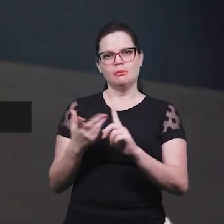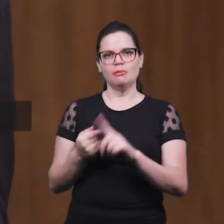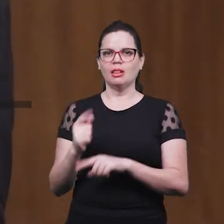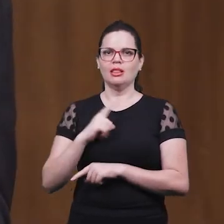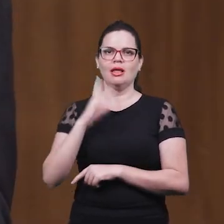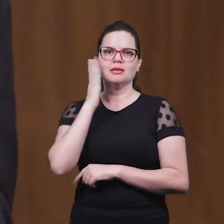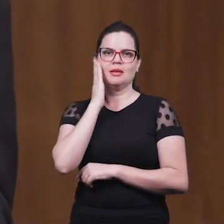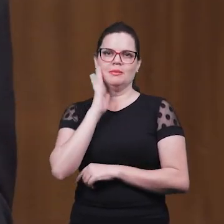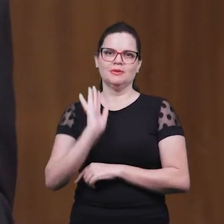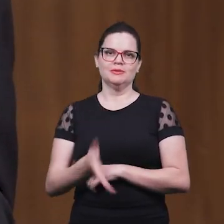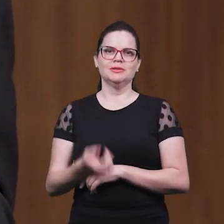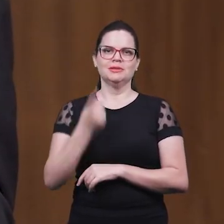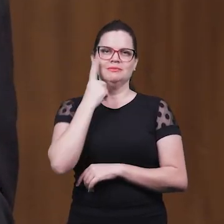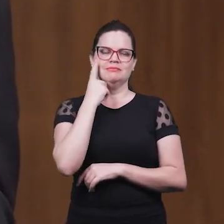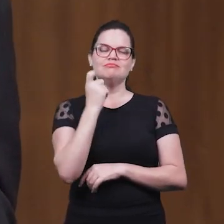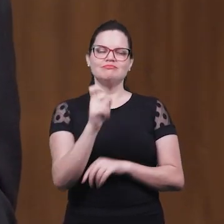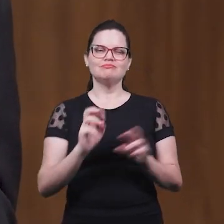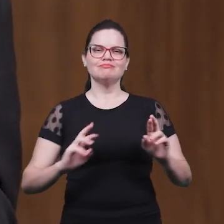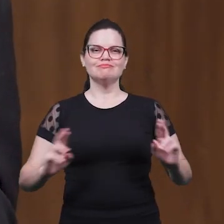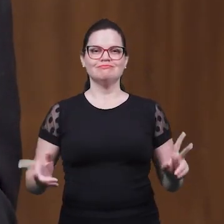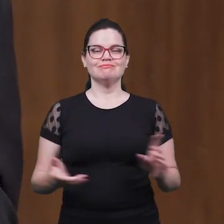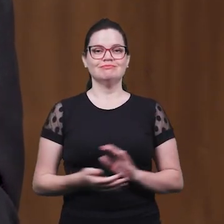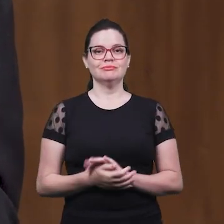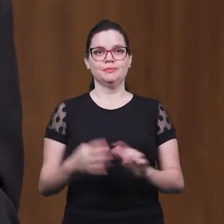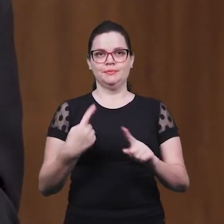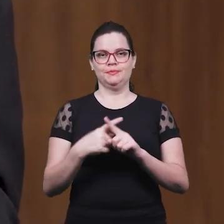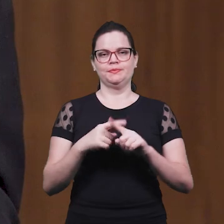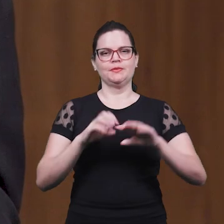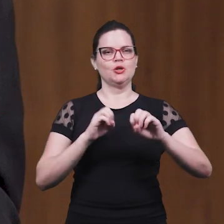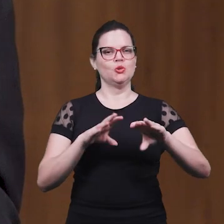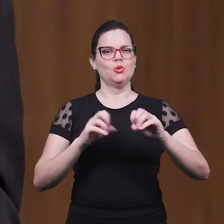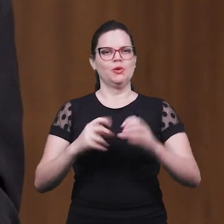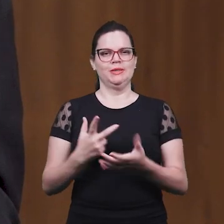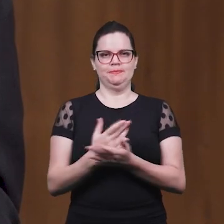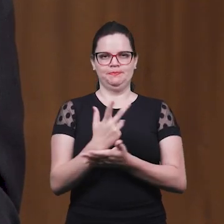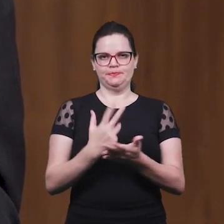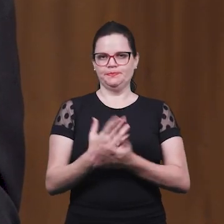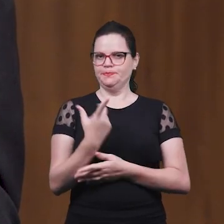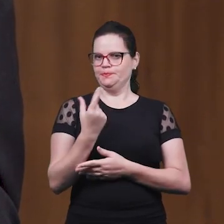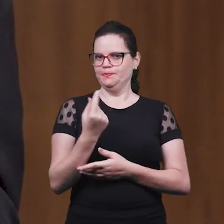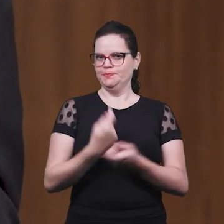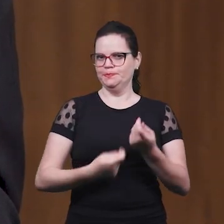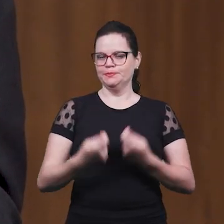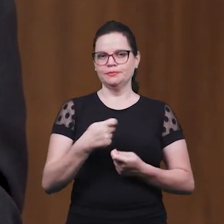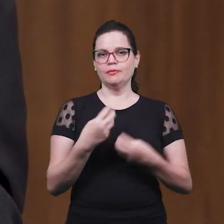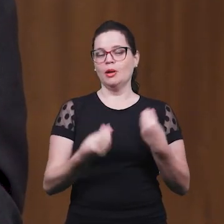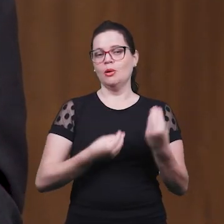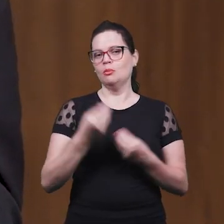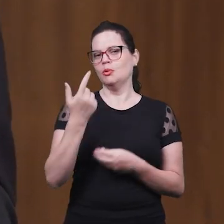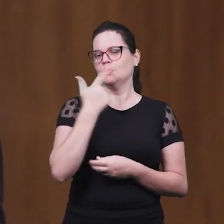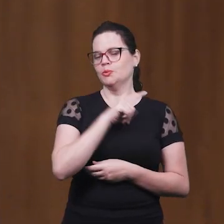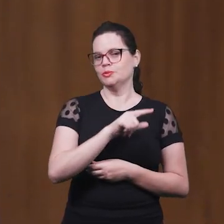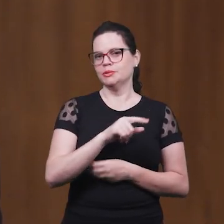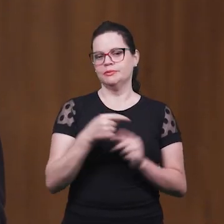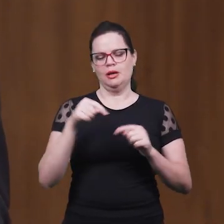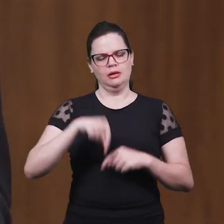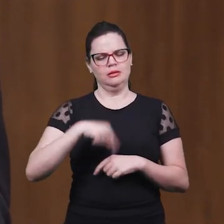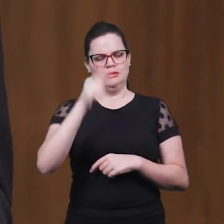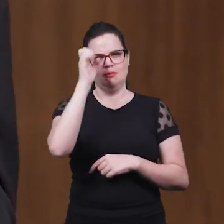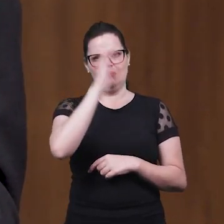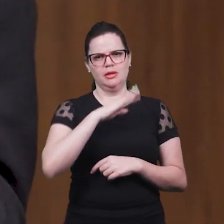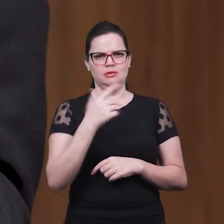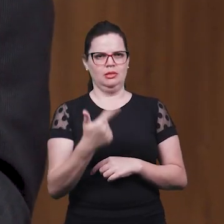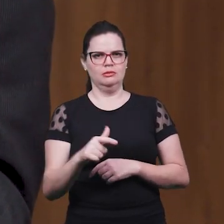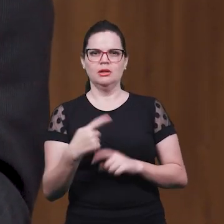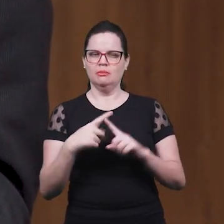mais. É muito interessante isso aí, né? É educação financeira. Aí eu pergunto, como adquirir? Né? Nós não temos, mas